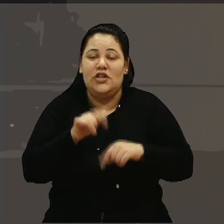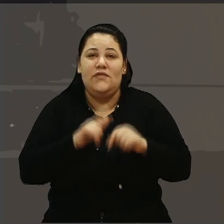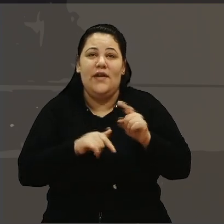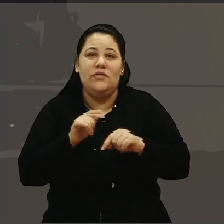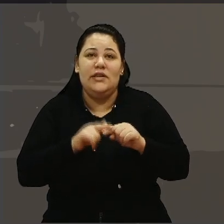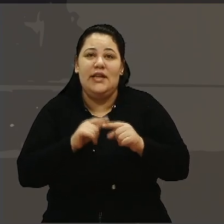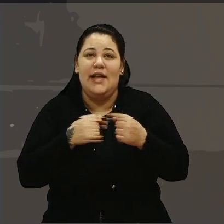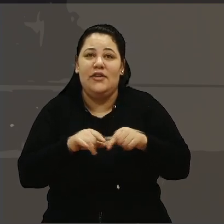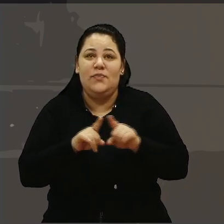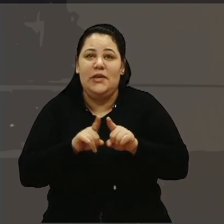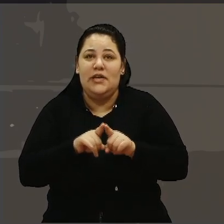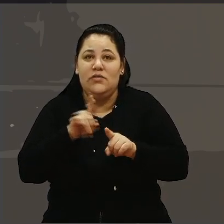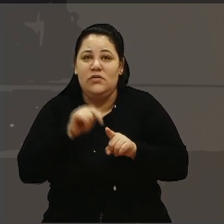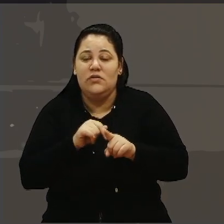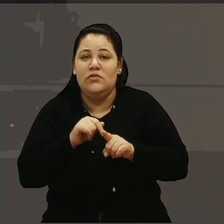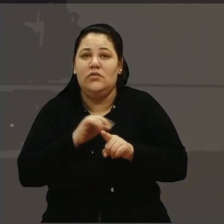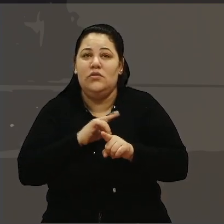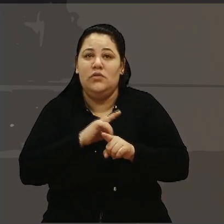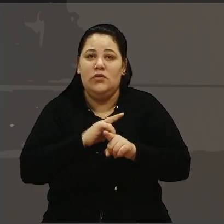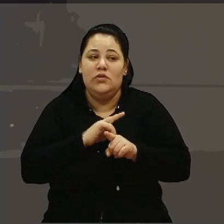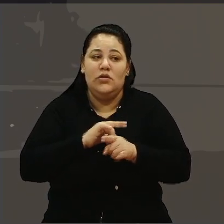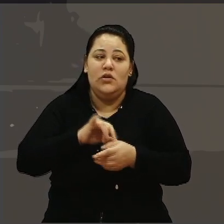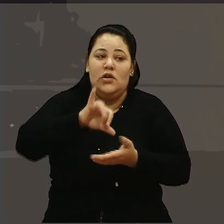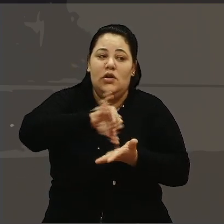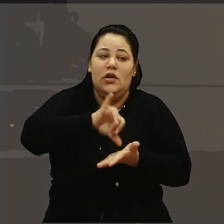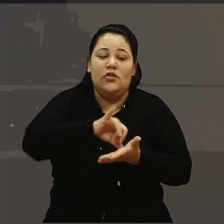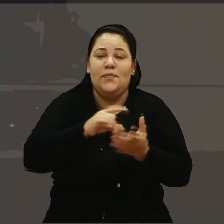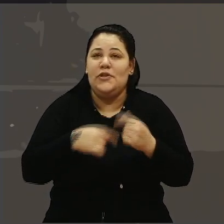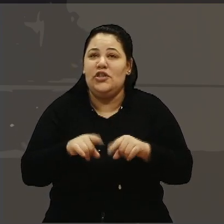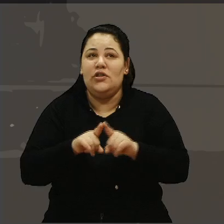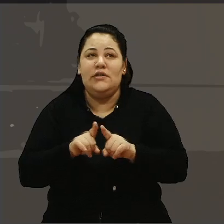já existentes nos centros urbanos,